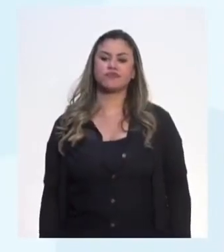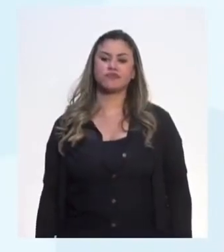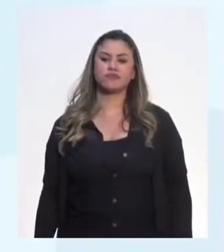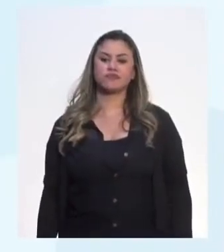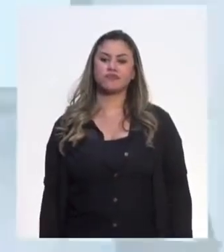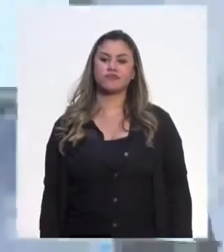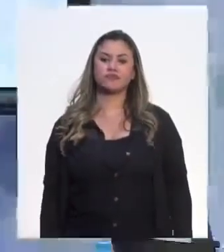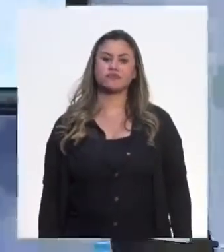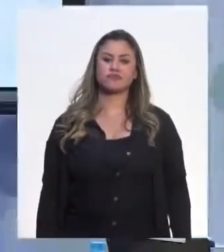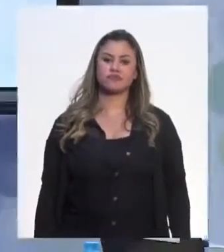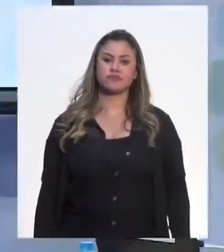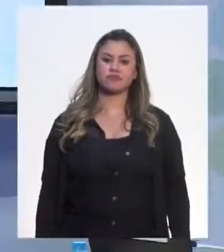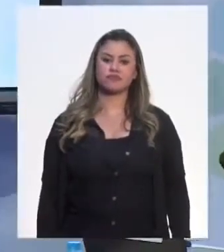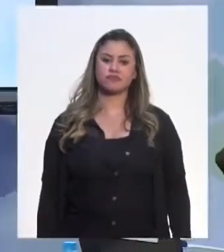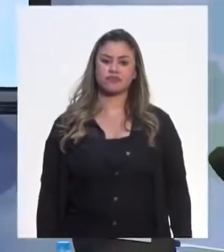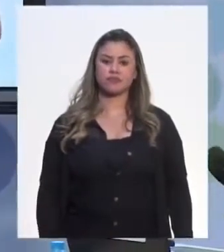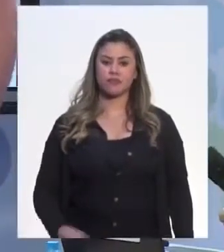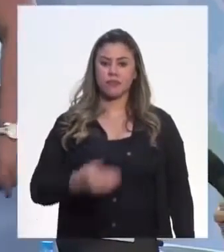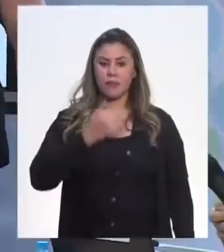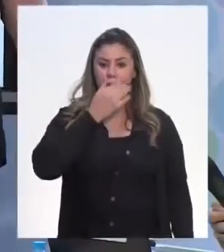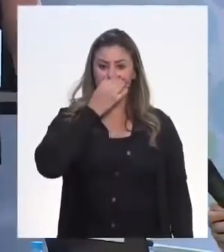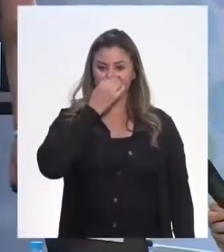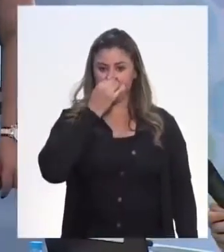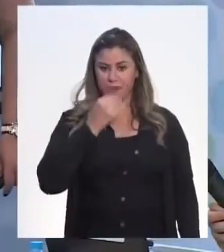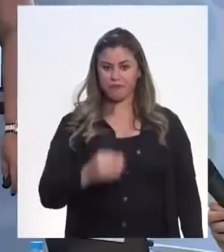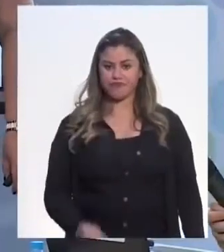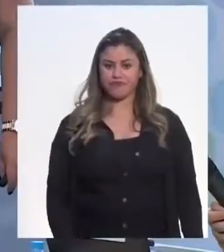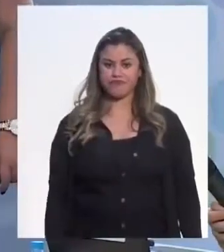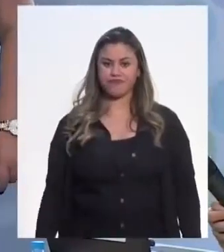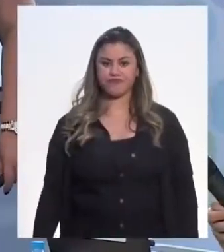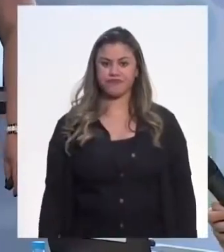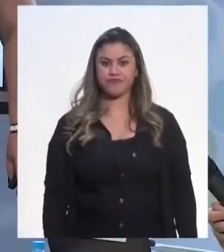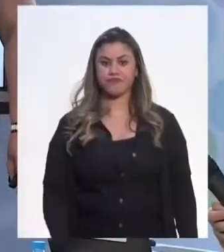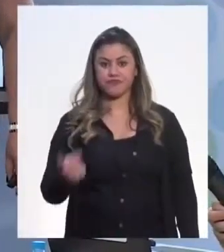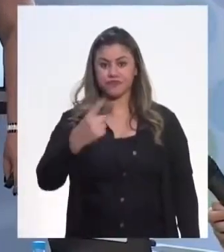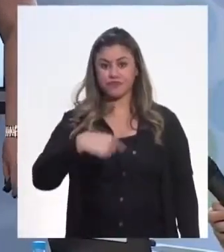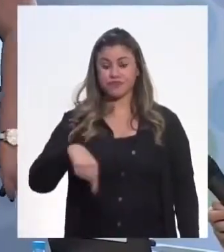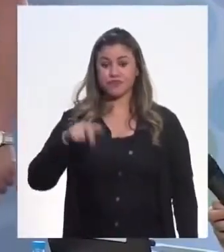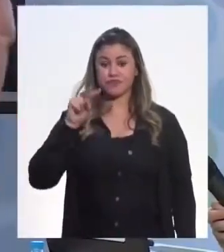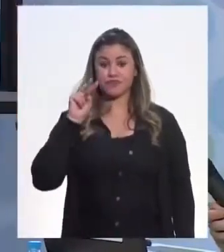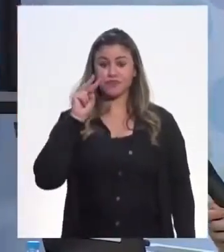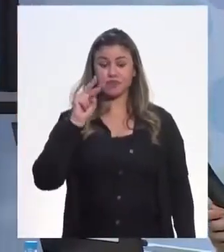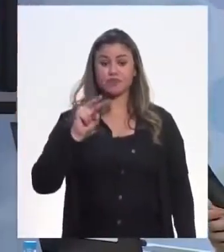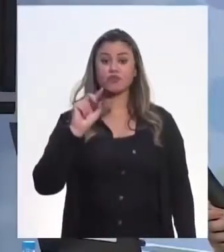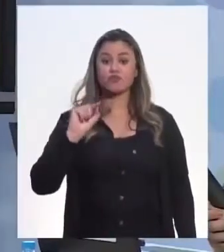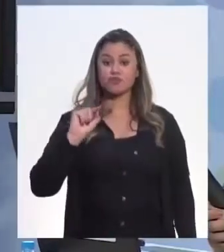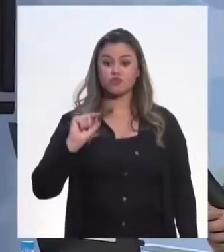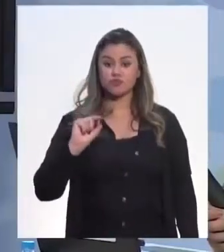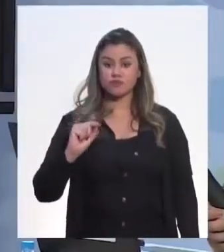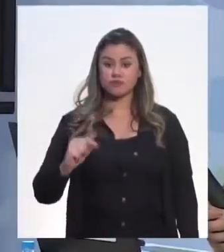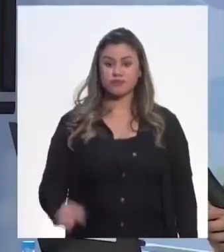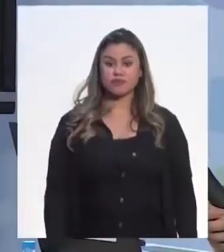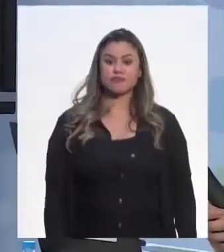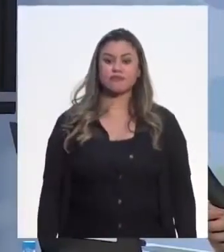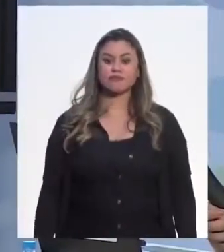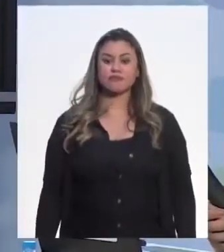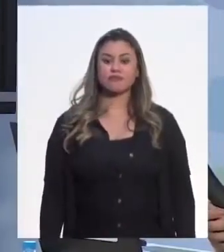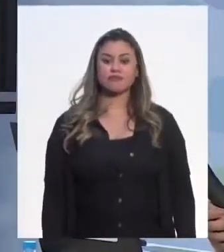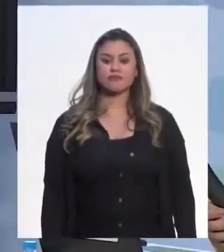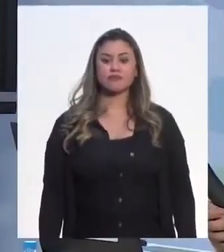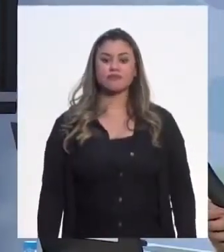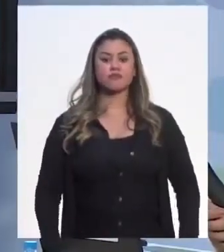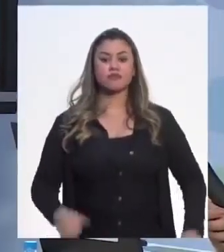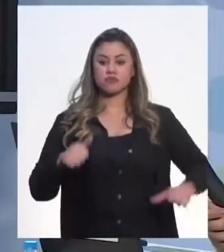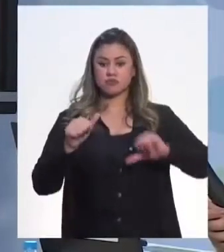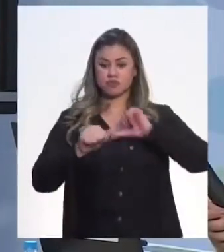porque eu é de pagar mico com essa ideia que que nós vamos olhar aqui no nosso exercício então uma coisa